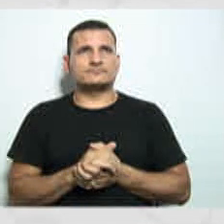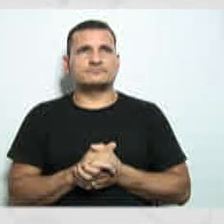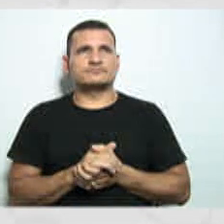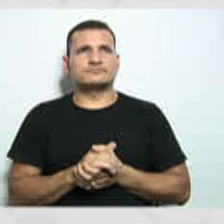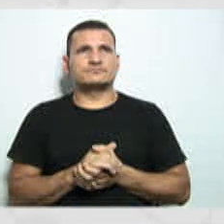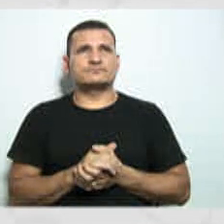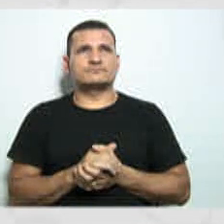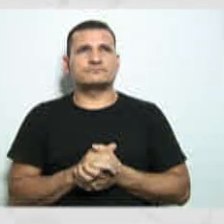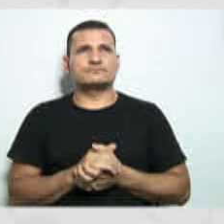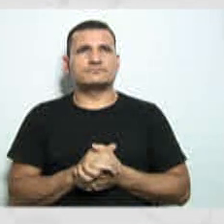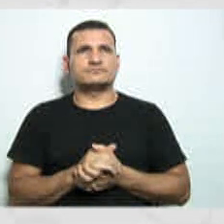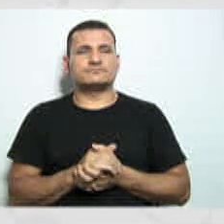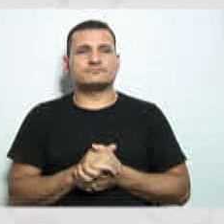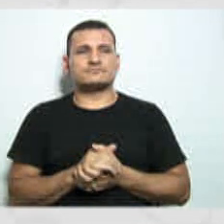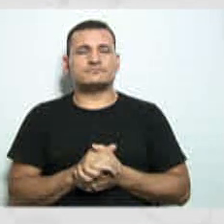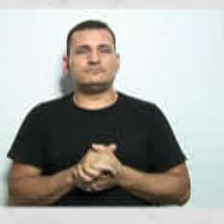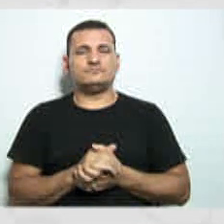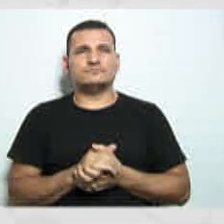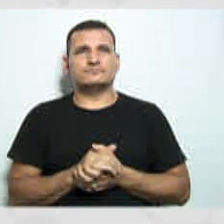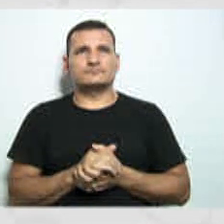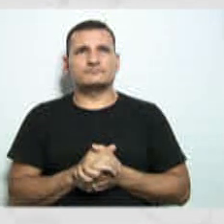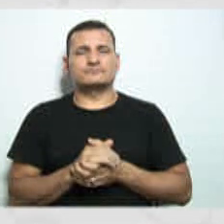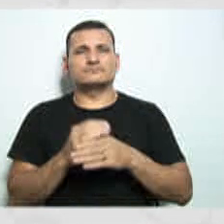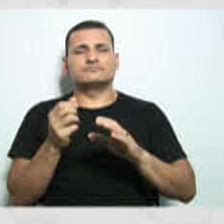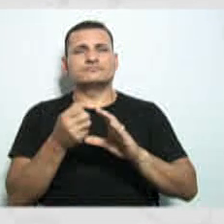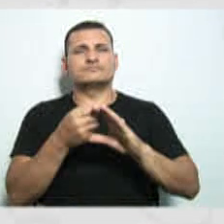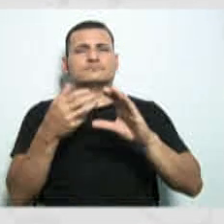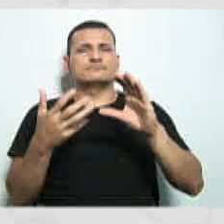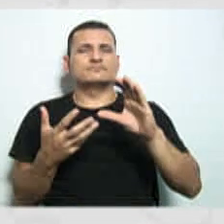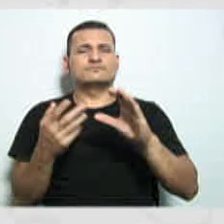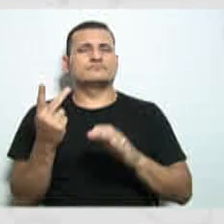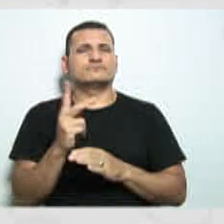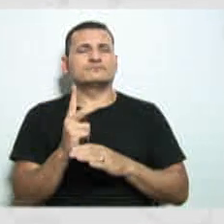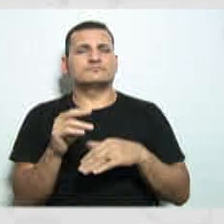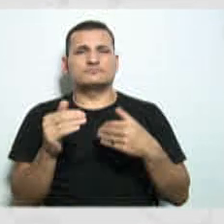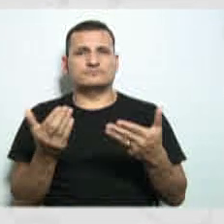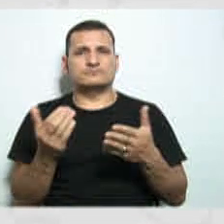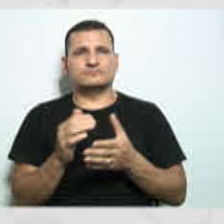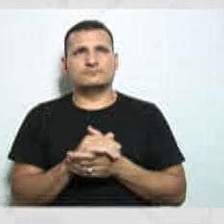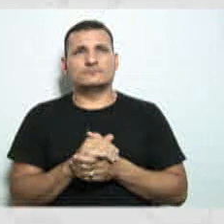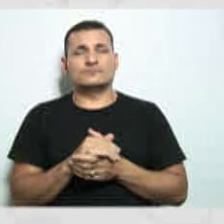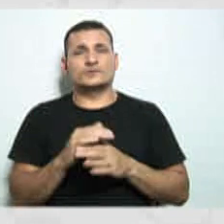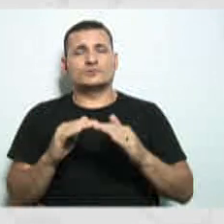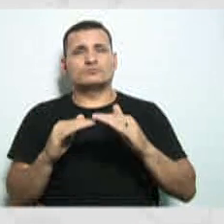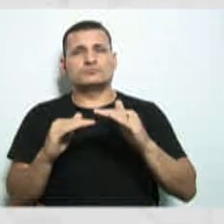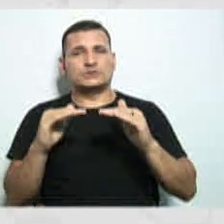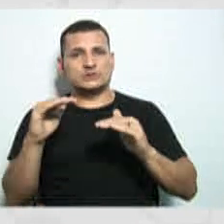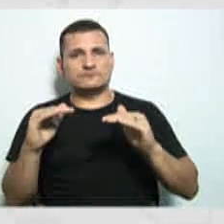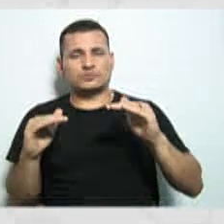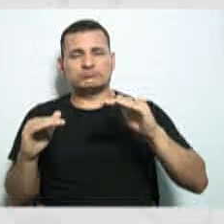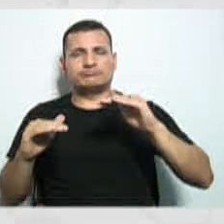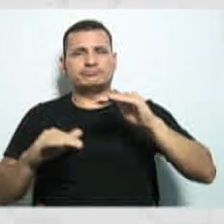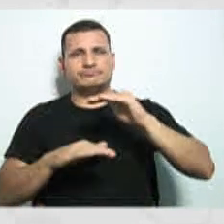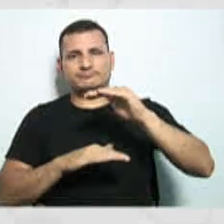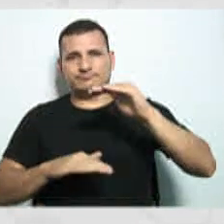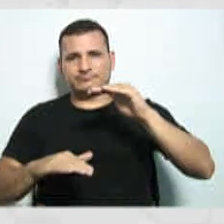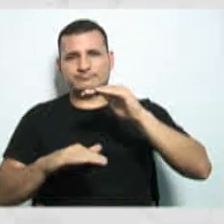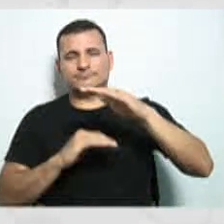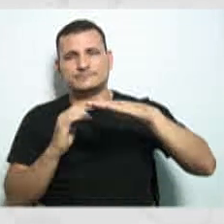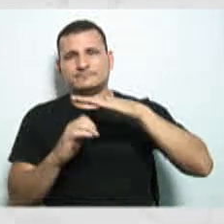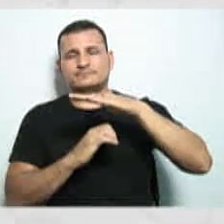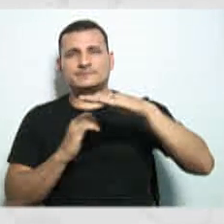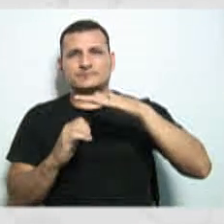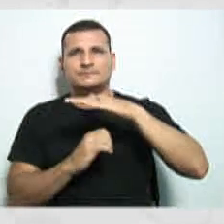lá? Vamos falar mais alguma coisa? Qual é a característica dele, então? Realizado nos níveis mais baixos da organização, né?